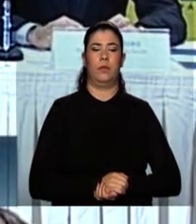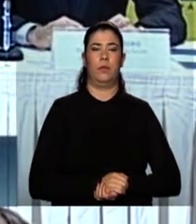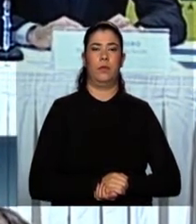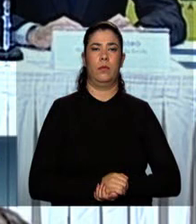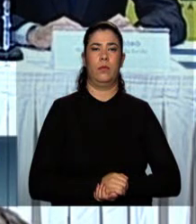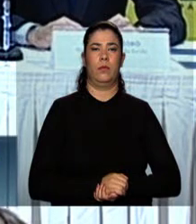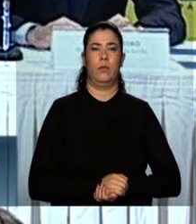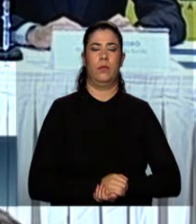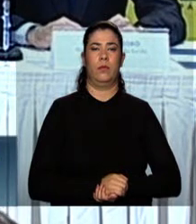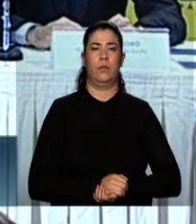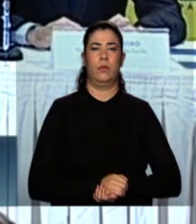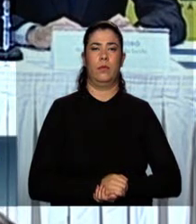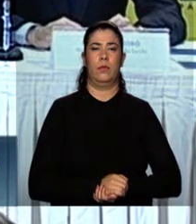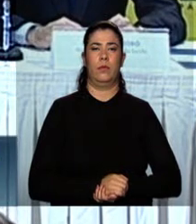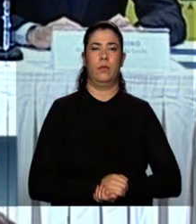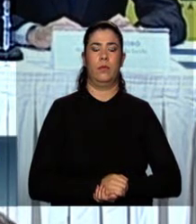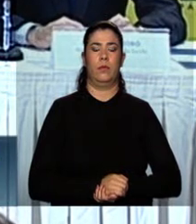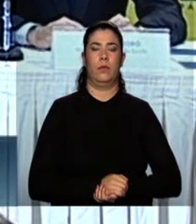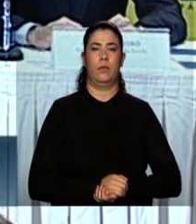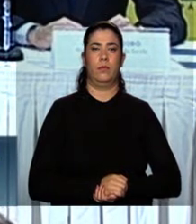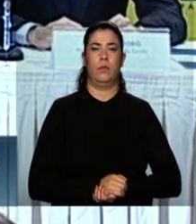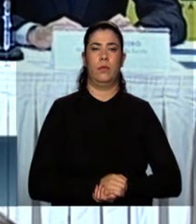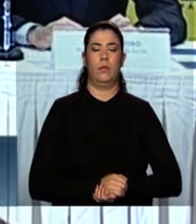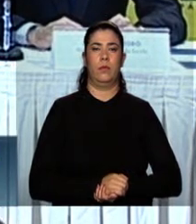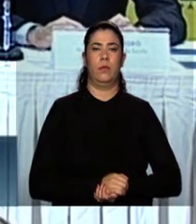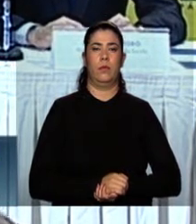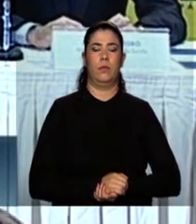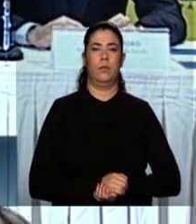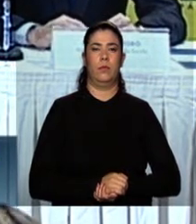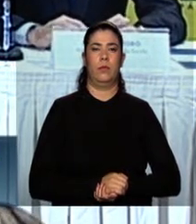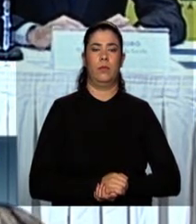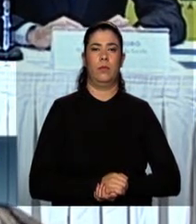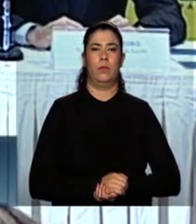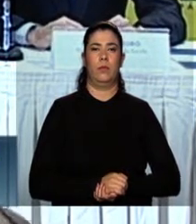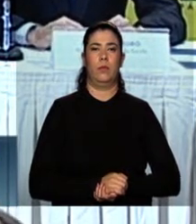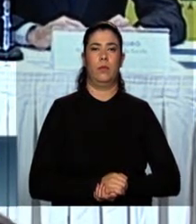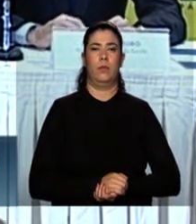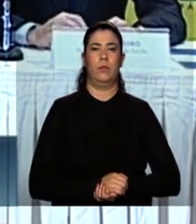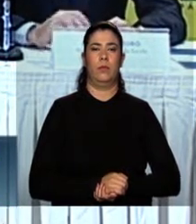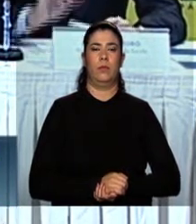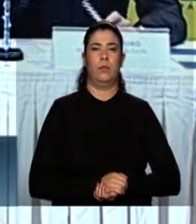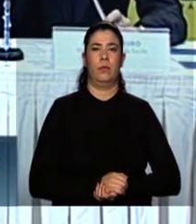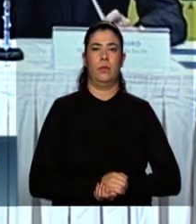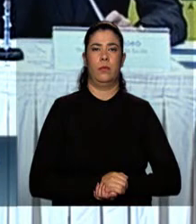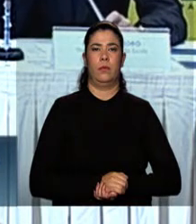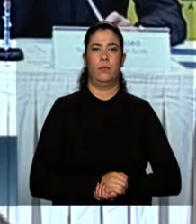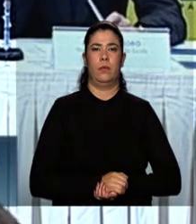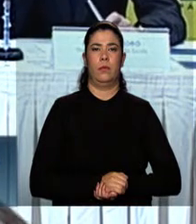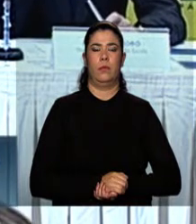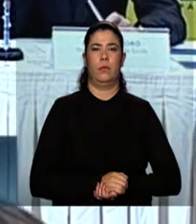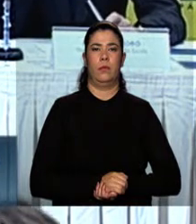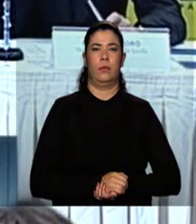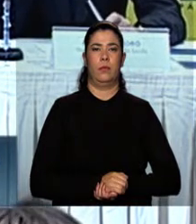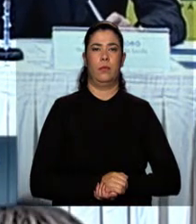Tava ligado, viu? Tá. Só que tem que poder trazer um pouquinho mais perto.